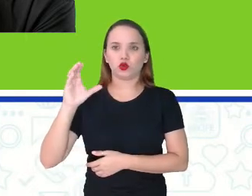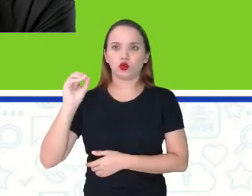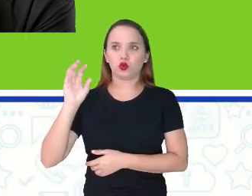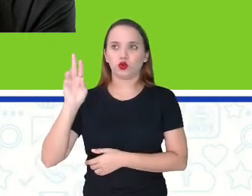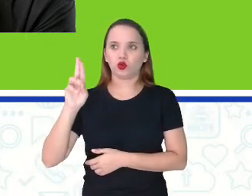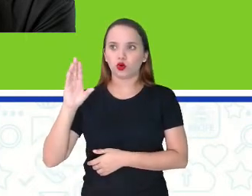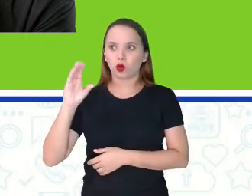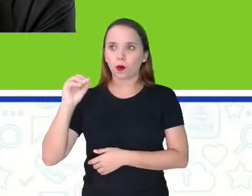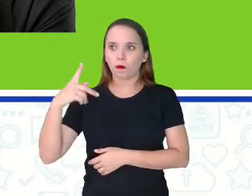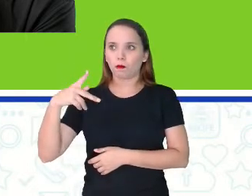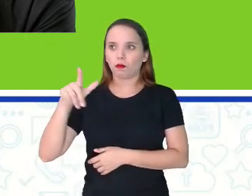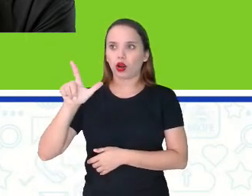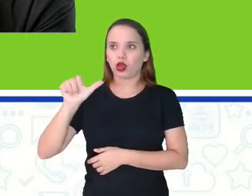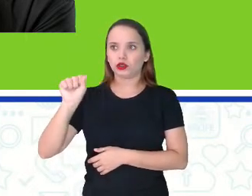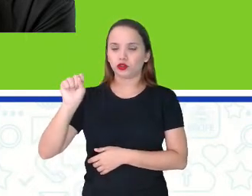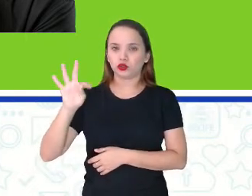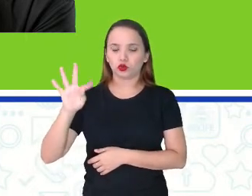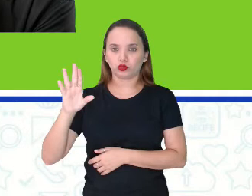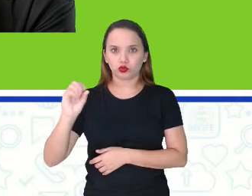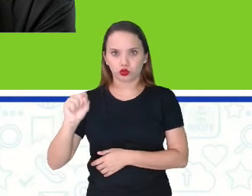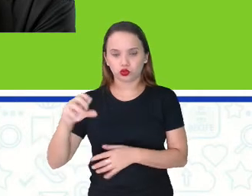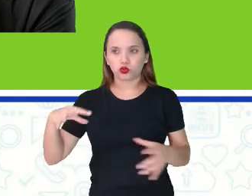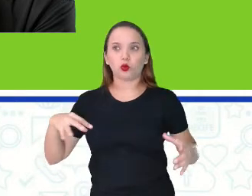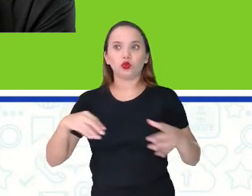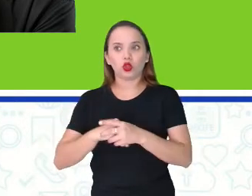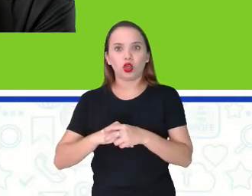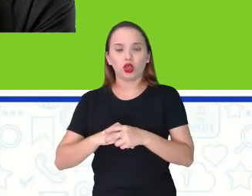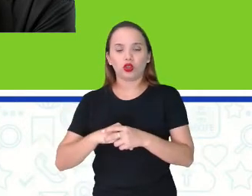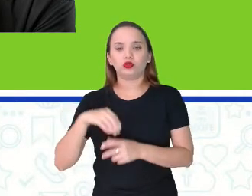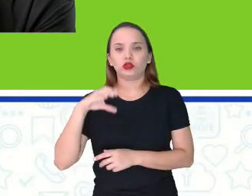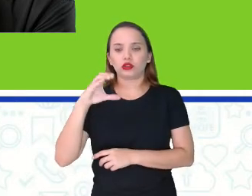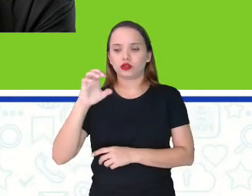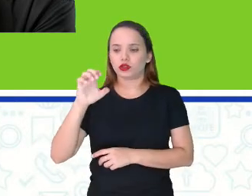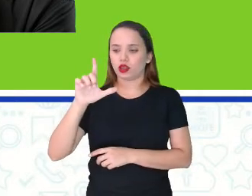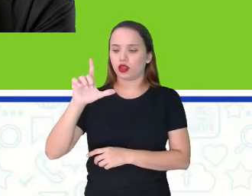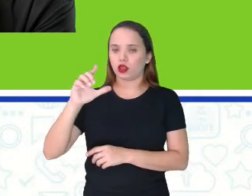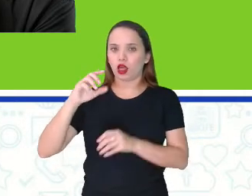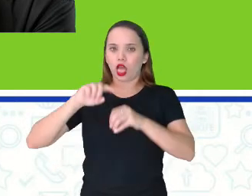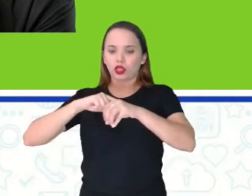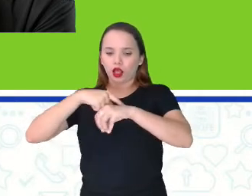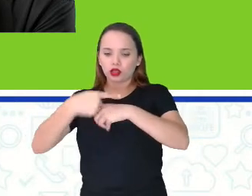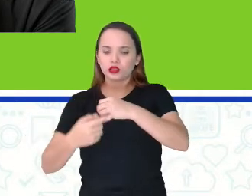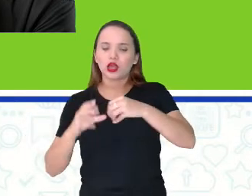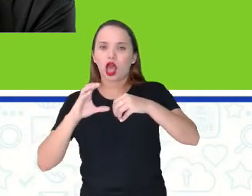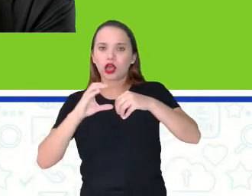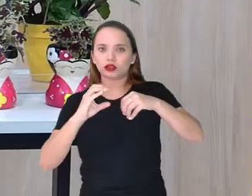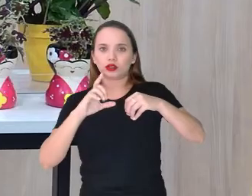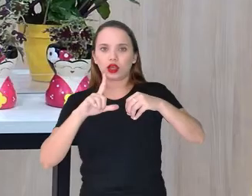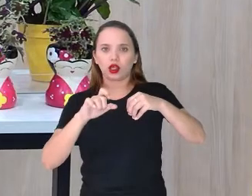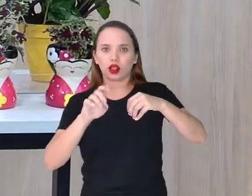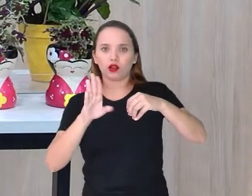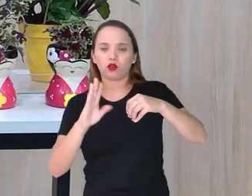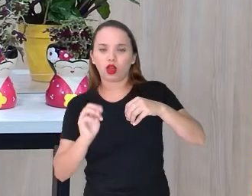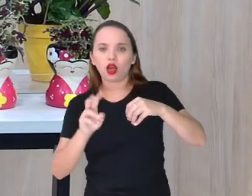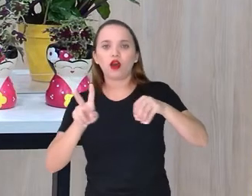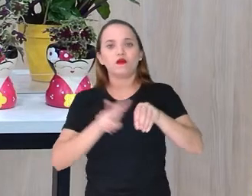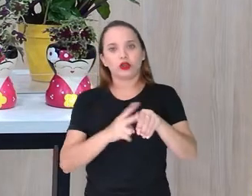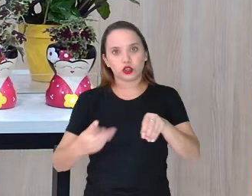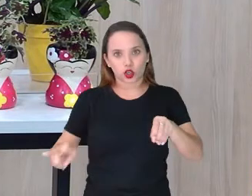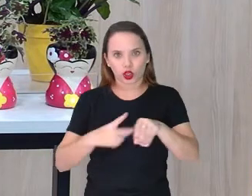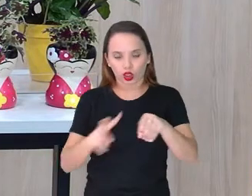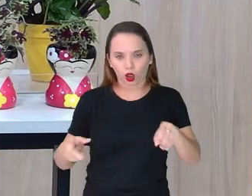Os cloroplastos, eles estão presentes nas células vegetais, certo? Principalmente nas folhas, né? Então,